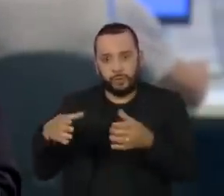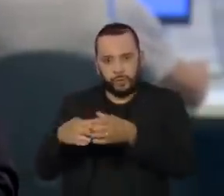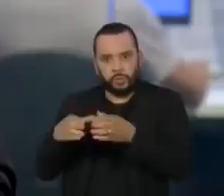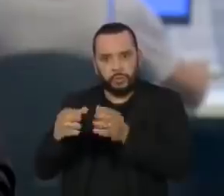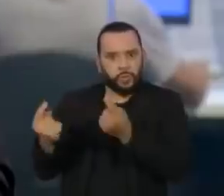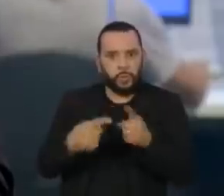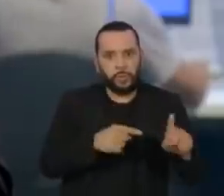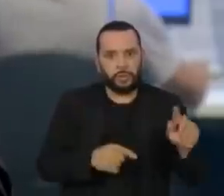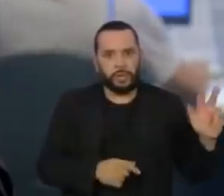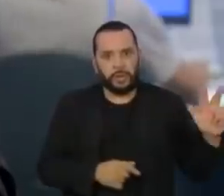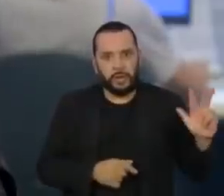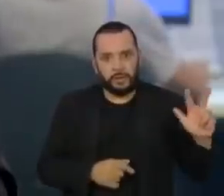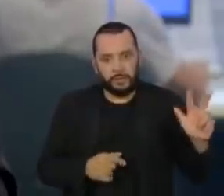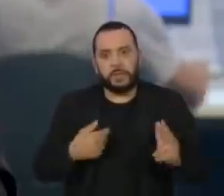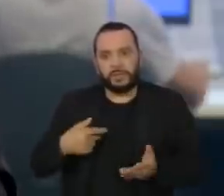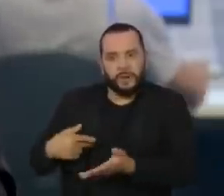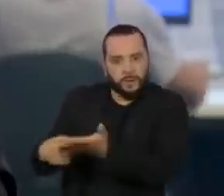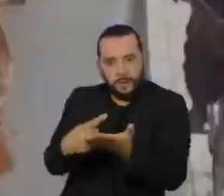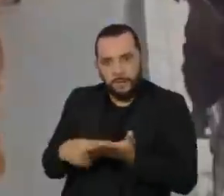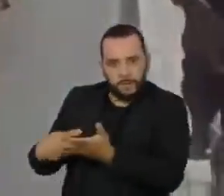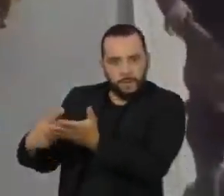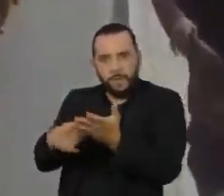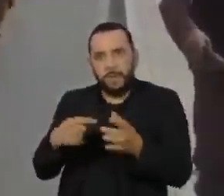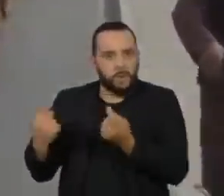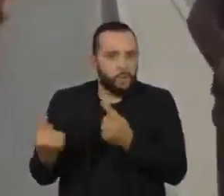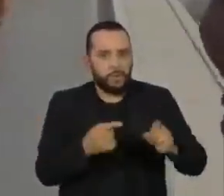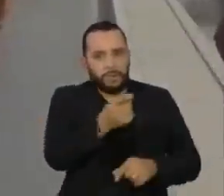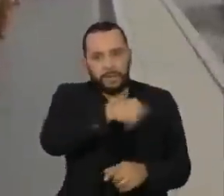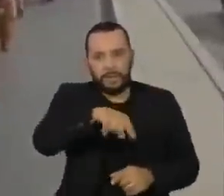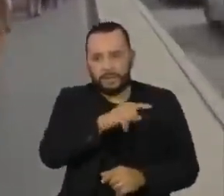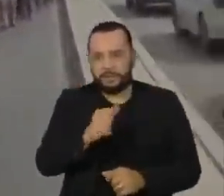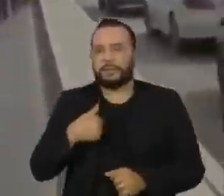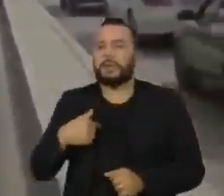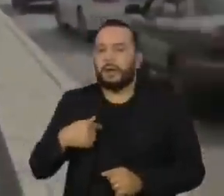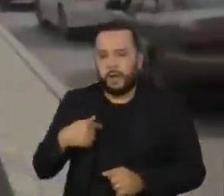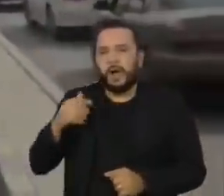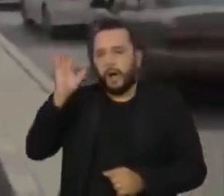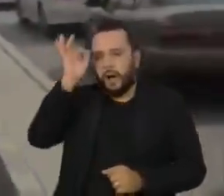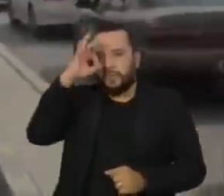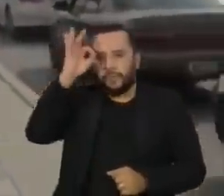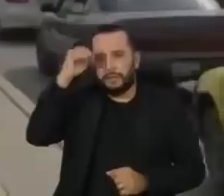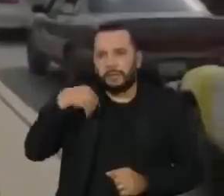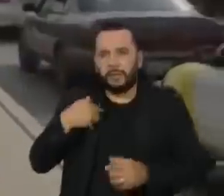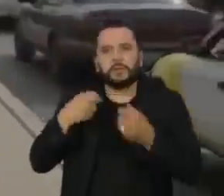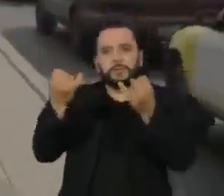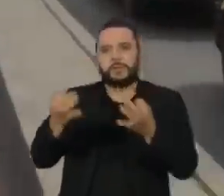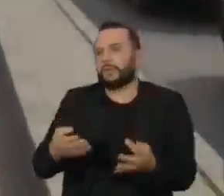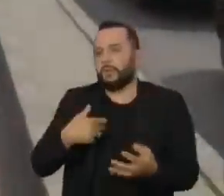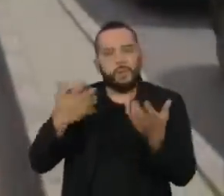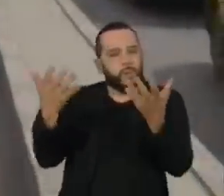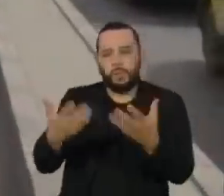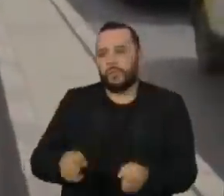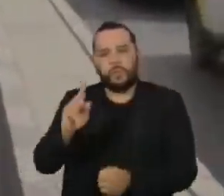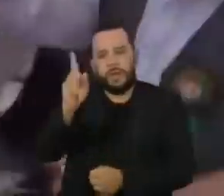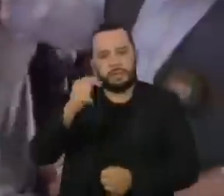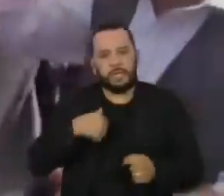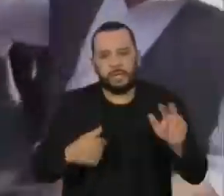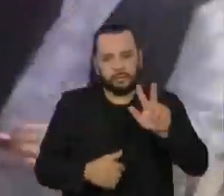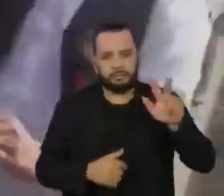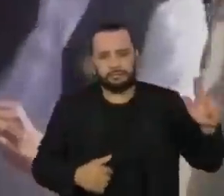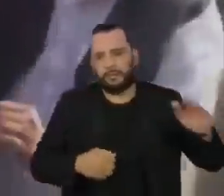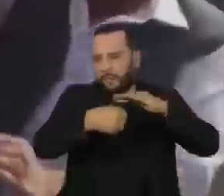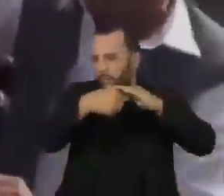passado se articula no nordeste do país os afegãos já mostraram que não Estão dispostos a viver sob o regime